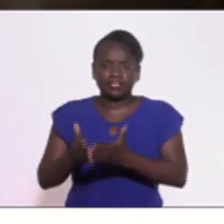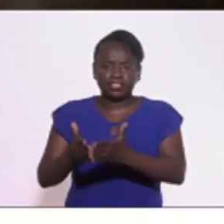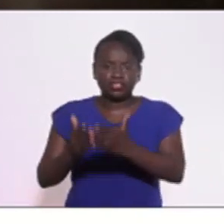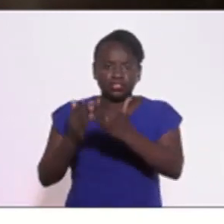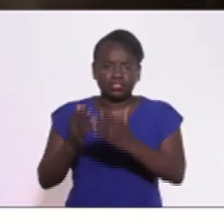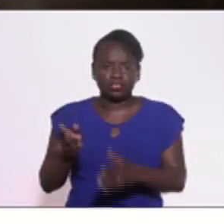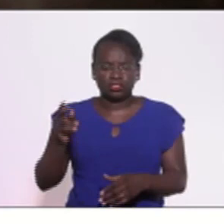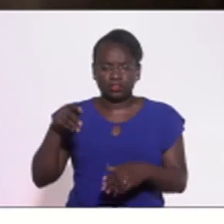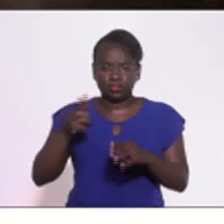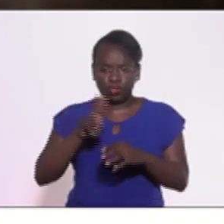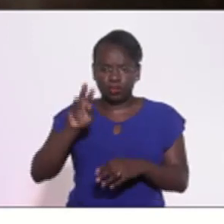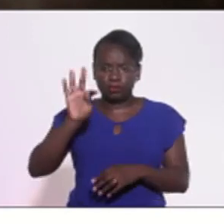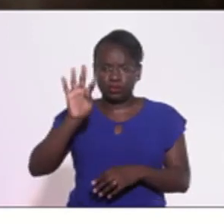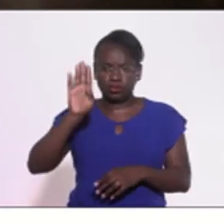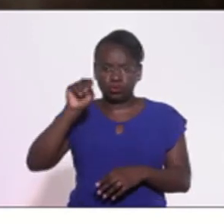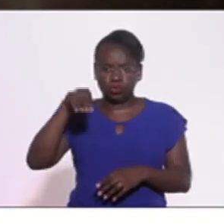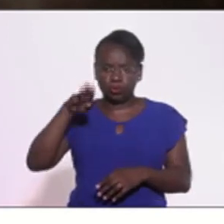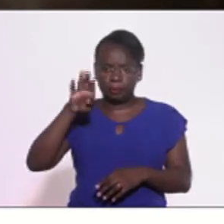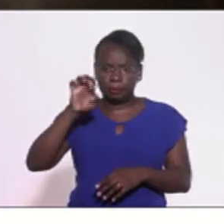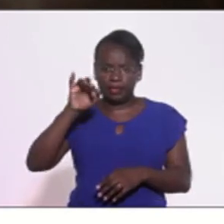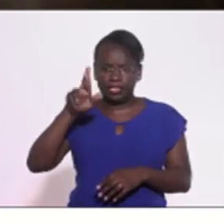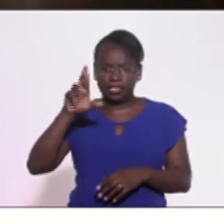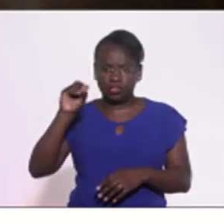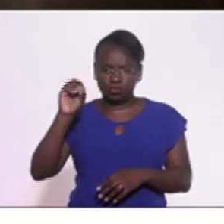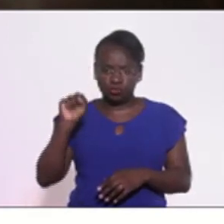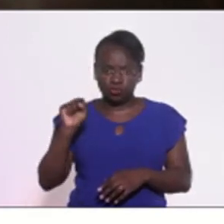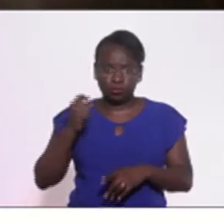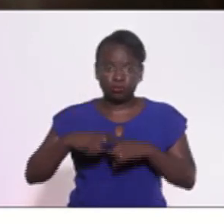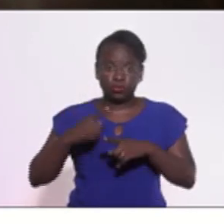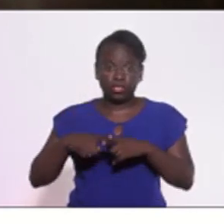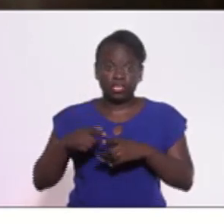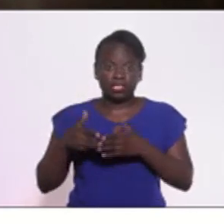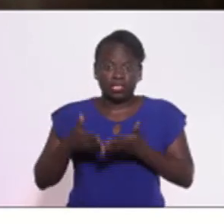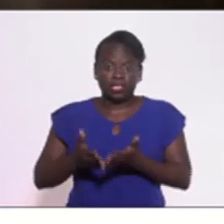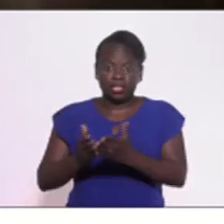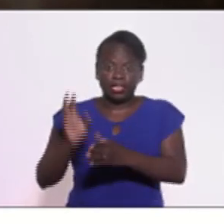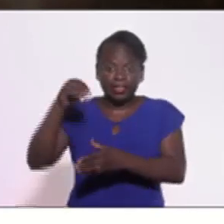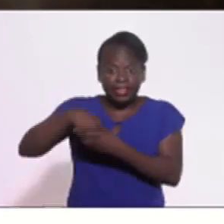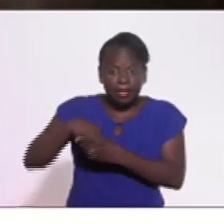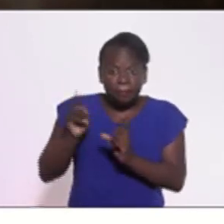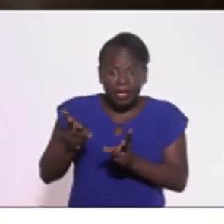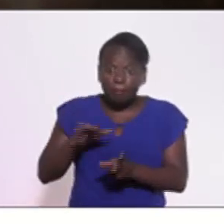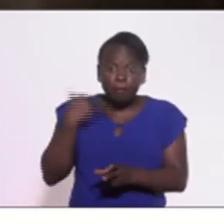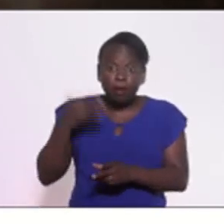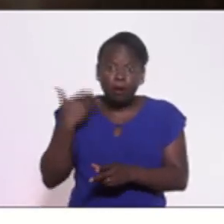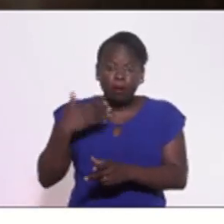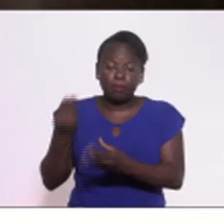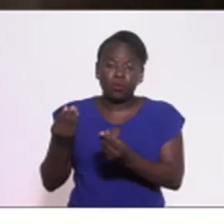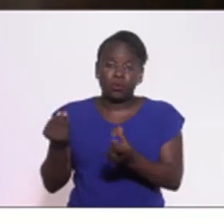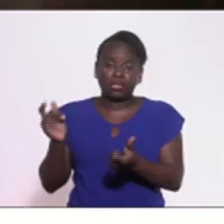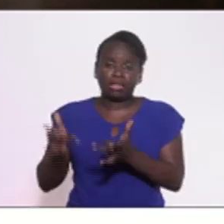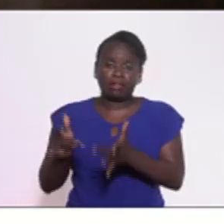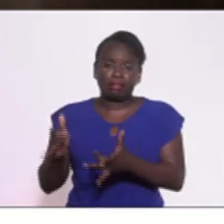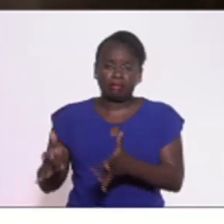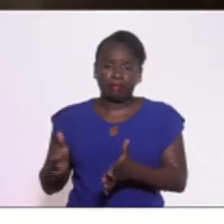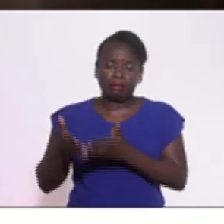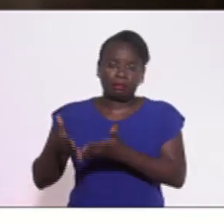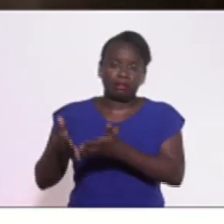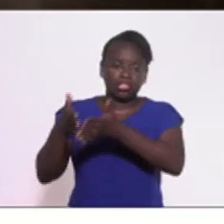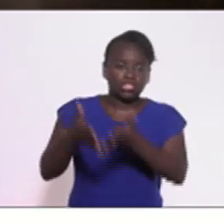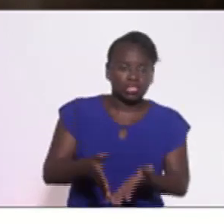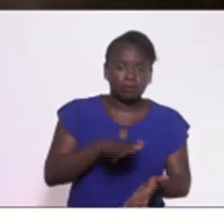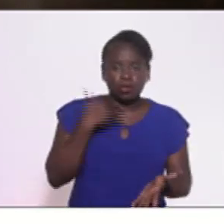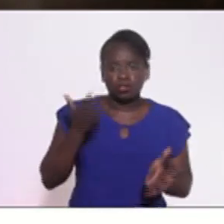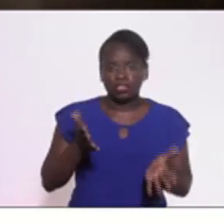chamados tumbeiros, porque eles já morriam, né, na travessia. A maioria morria, então eles chamavam